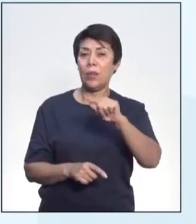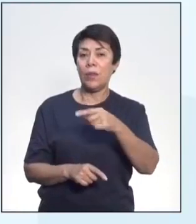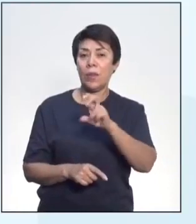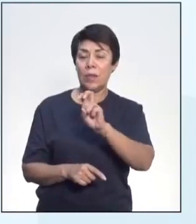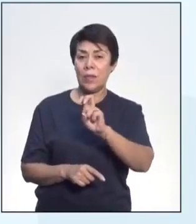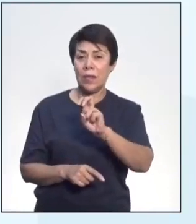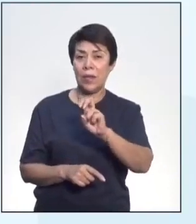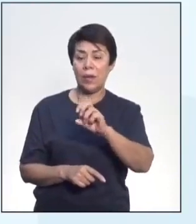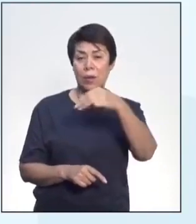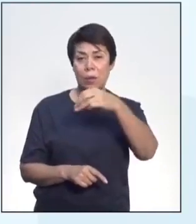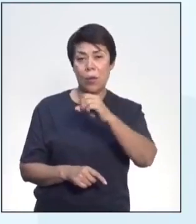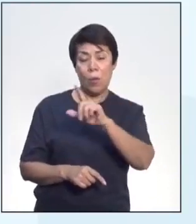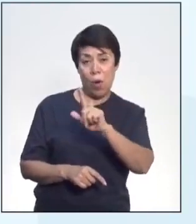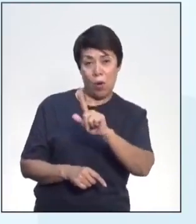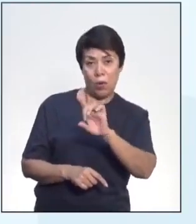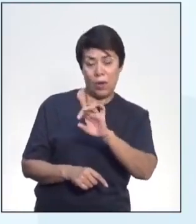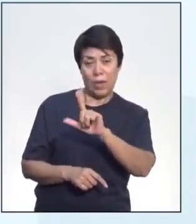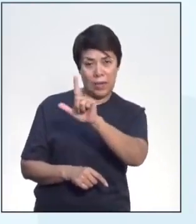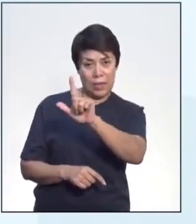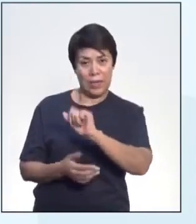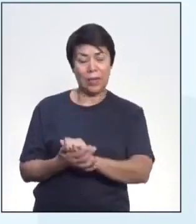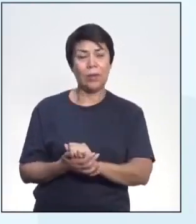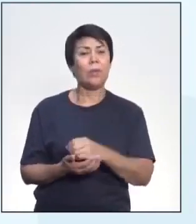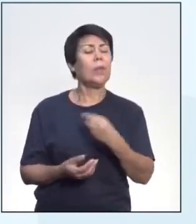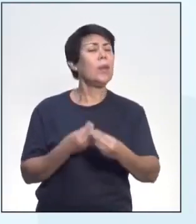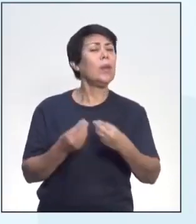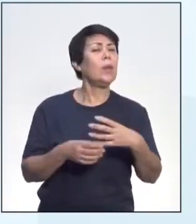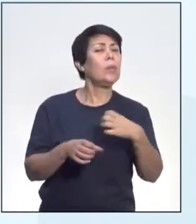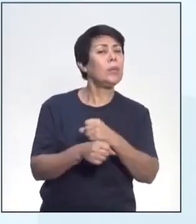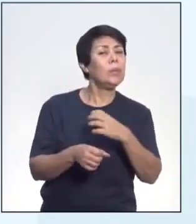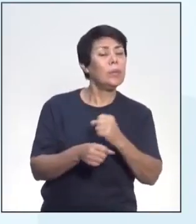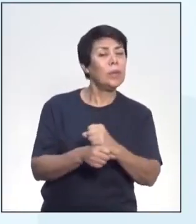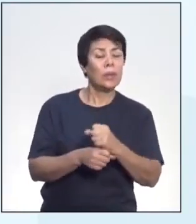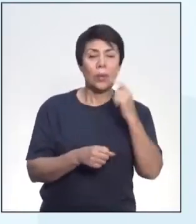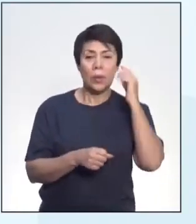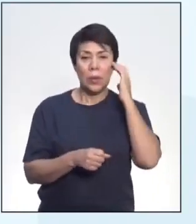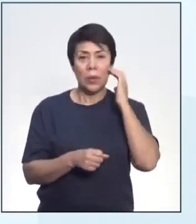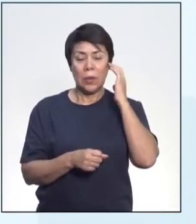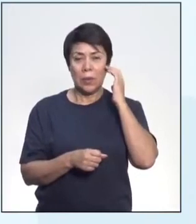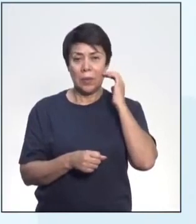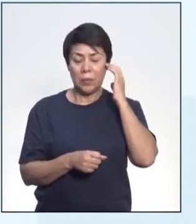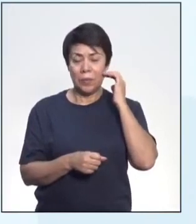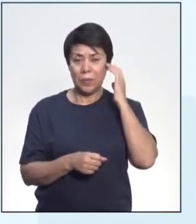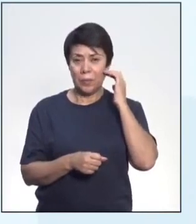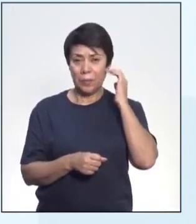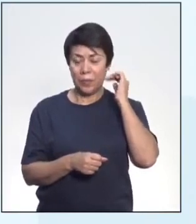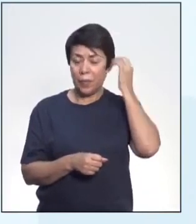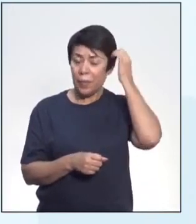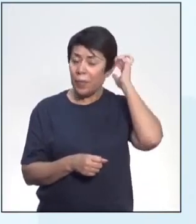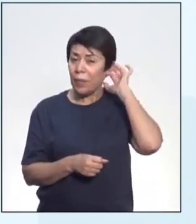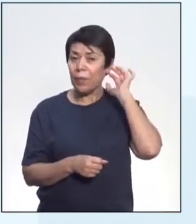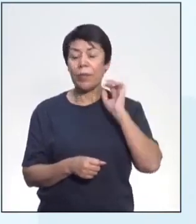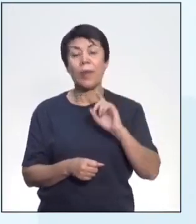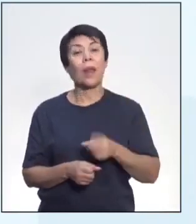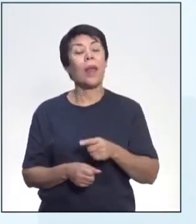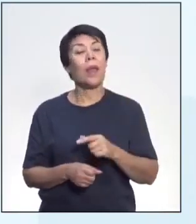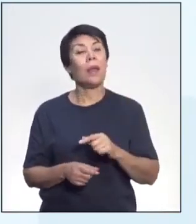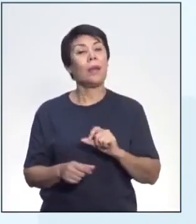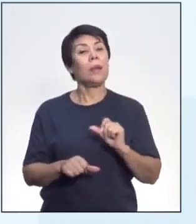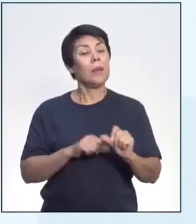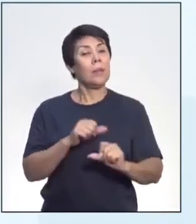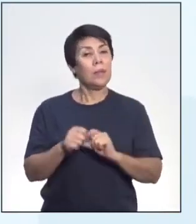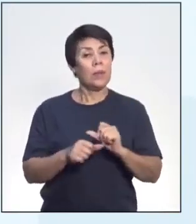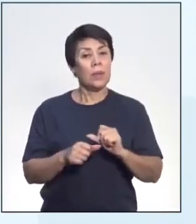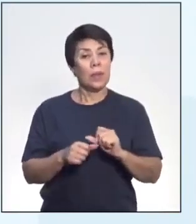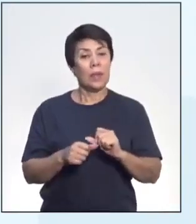por litro. E como eu calculo a constante de equilíbrio dessa reação? Vai ser quem? Reagente, produto